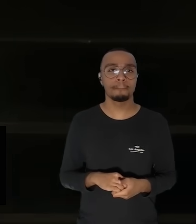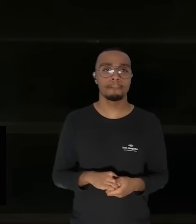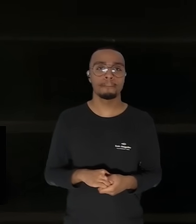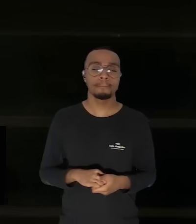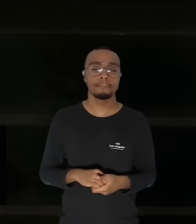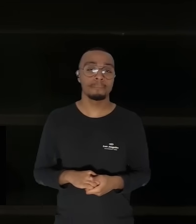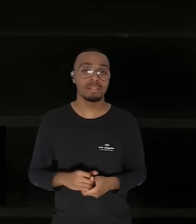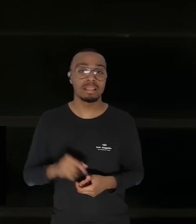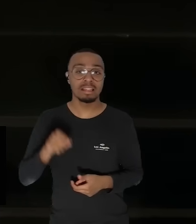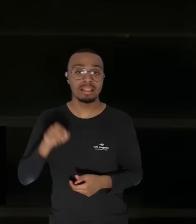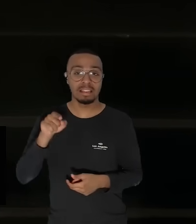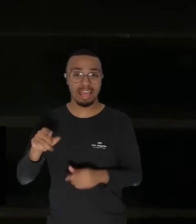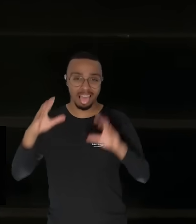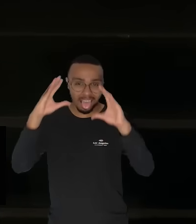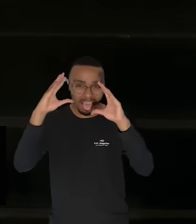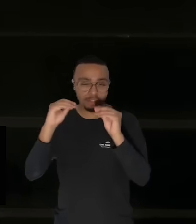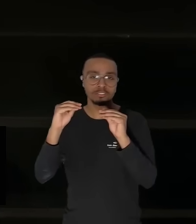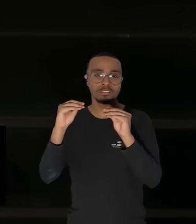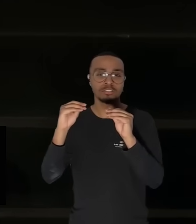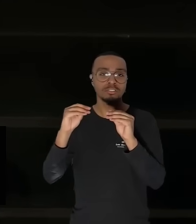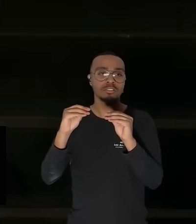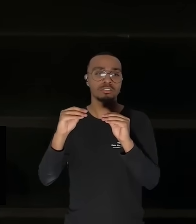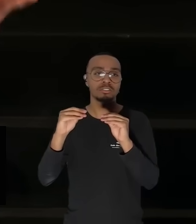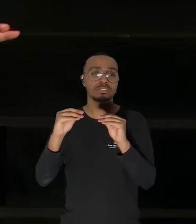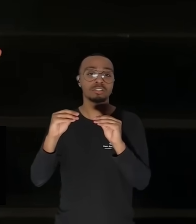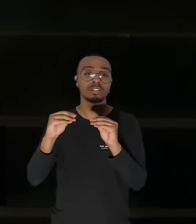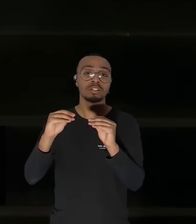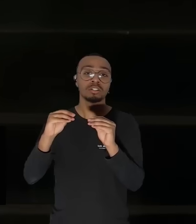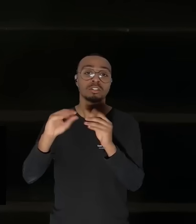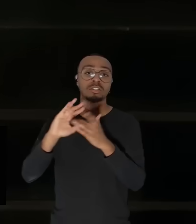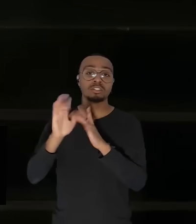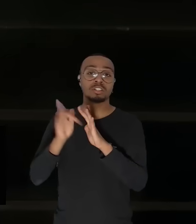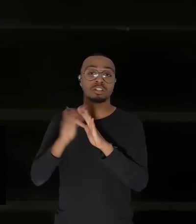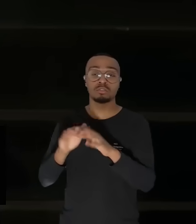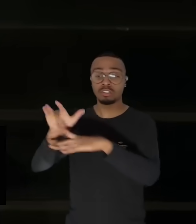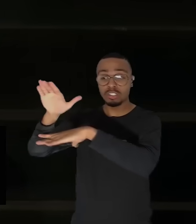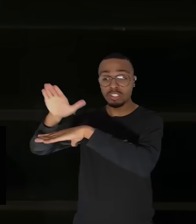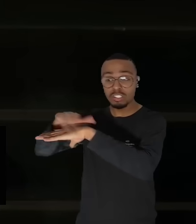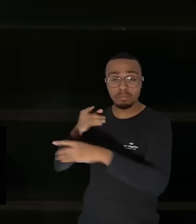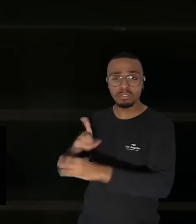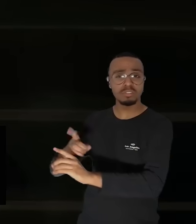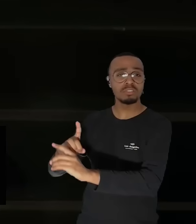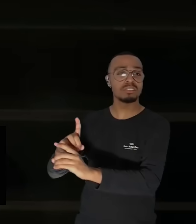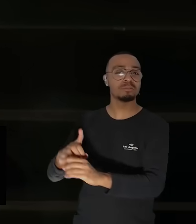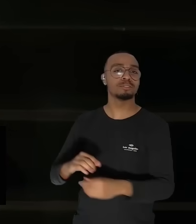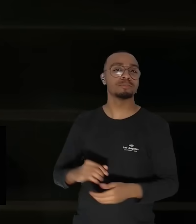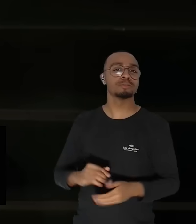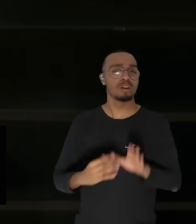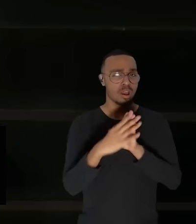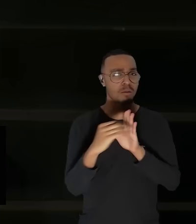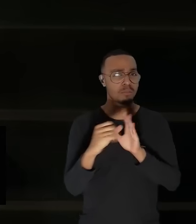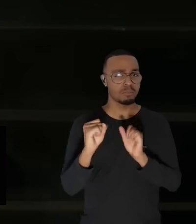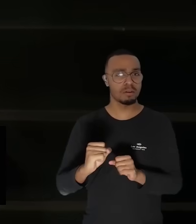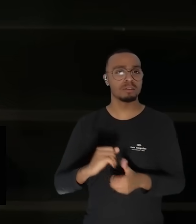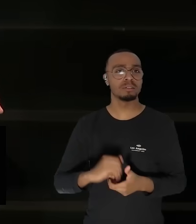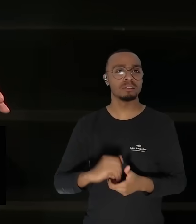Naquele dia, ao anoitecer, disse ele aos seus discípulos. O que, que ele disse? Leia comigo no 3. 1, 2, 3.